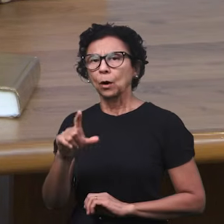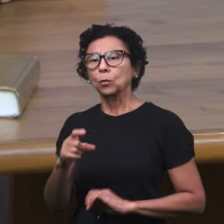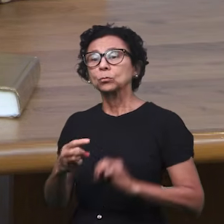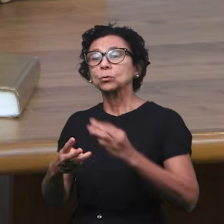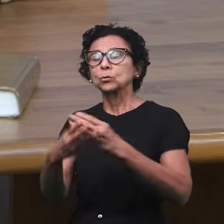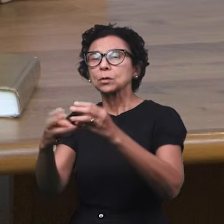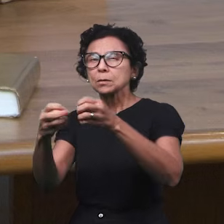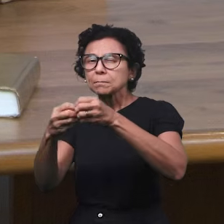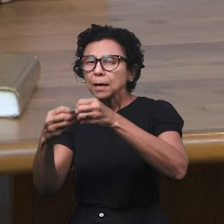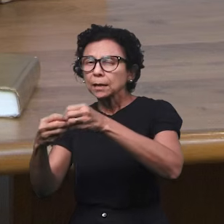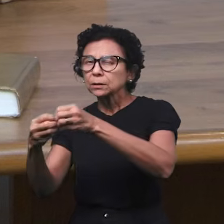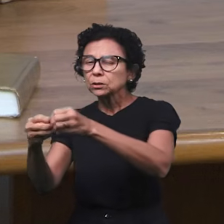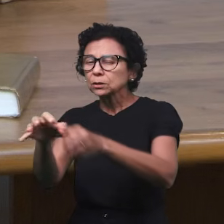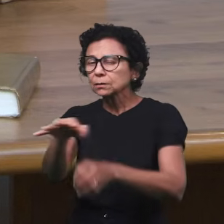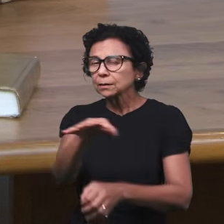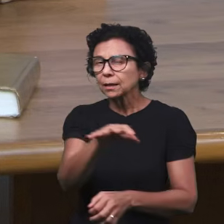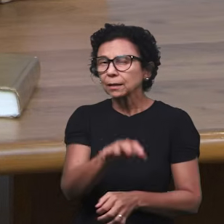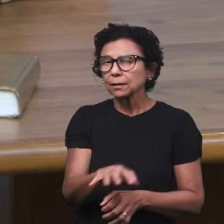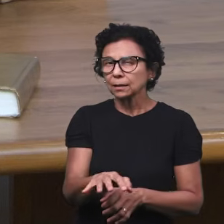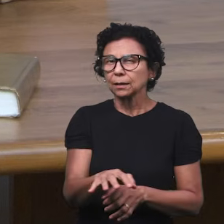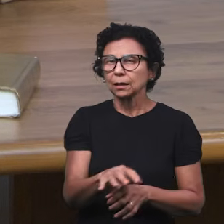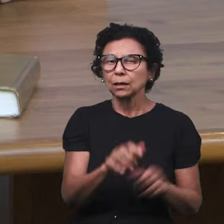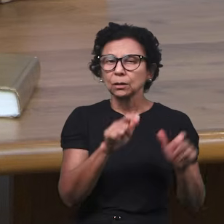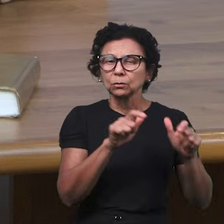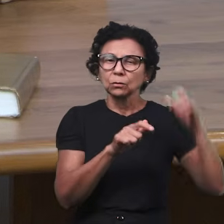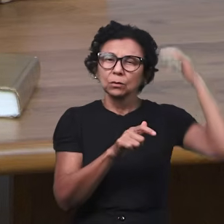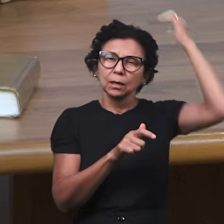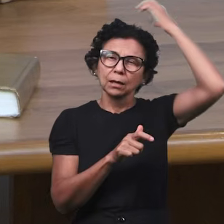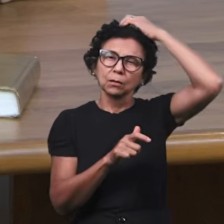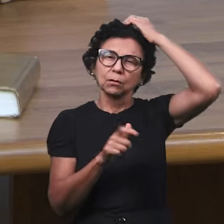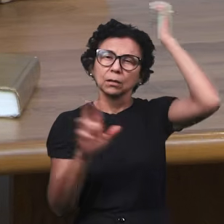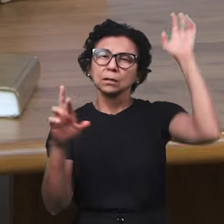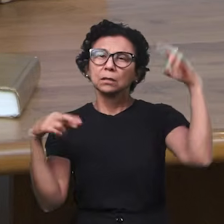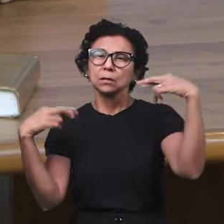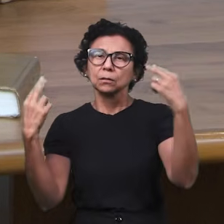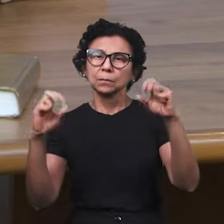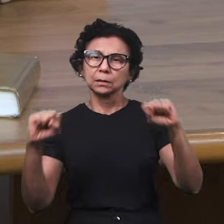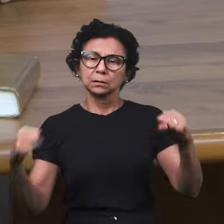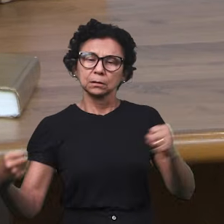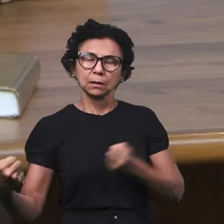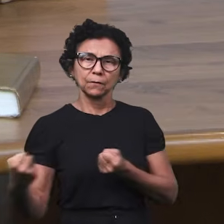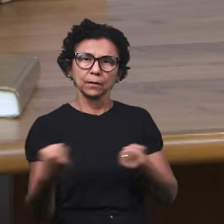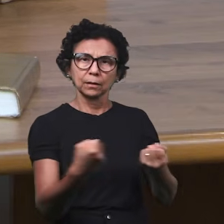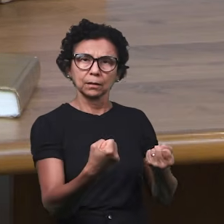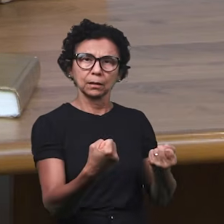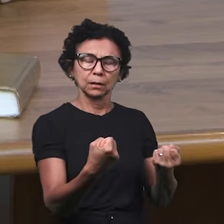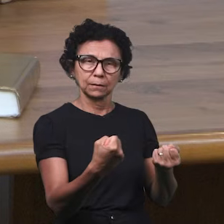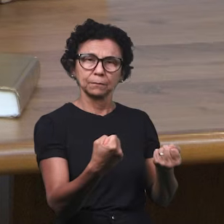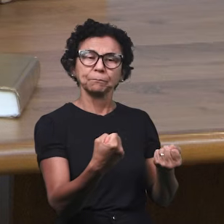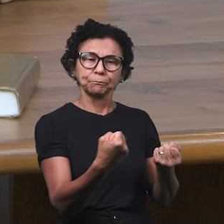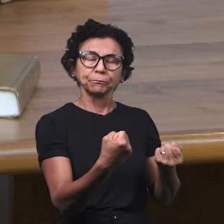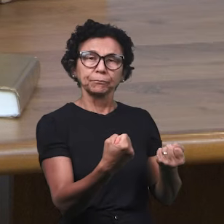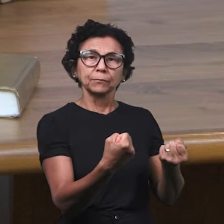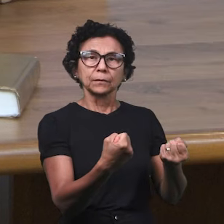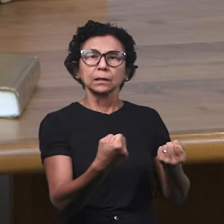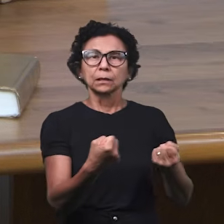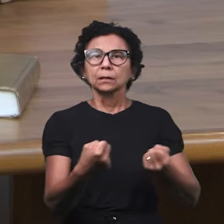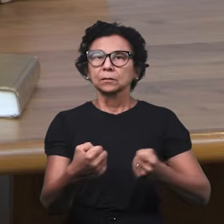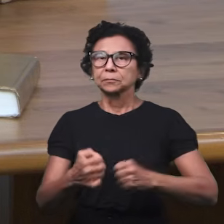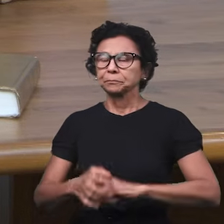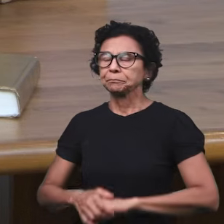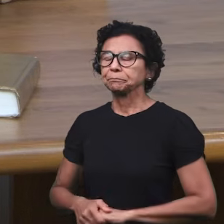províncias do rei se reuniram para se porem em defesa da sua vida e tiveram repouso dos